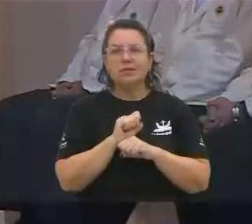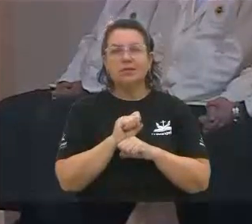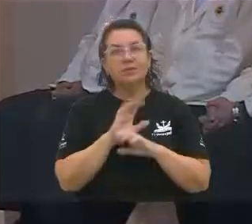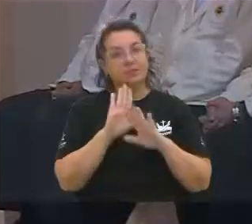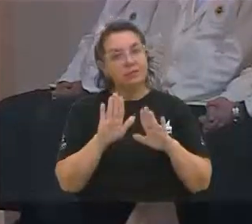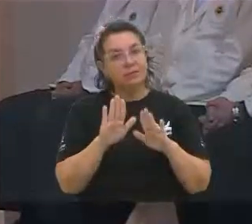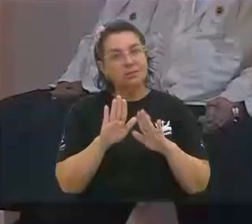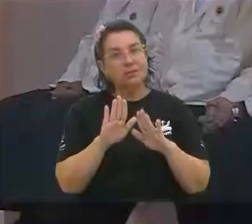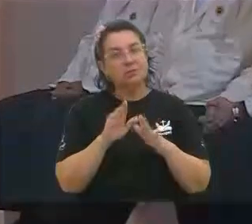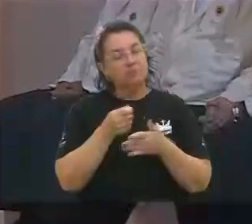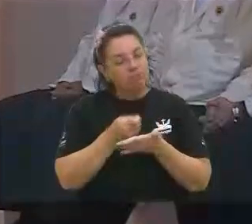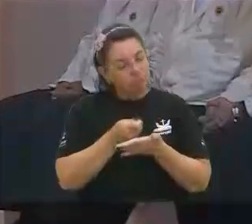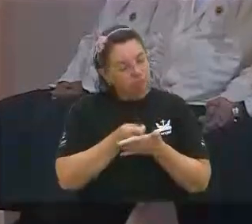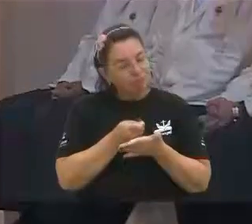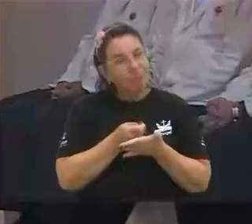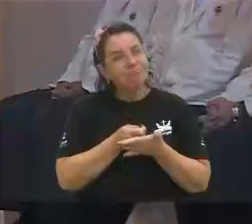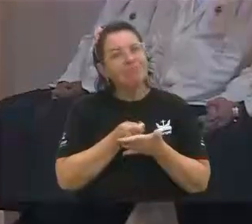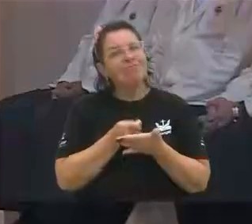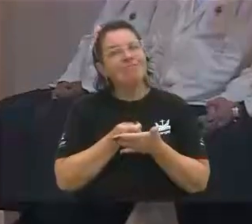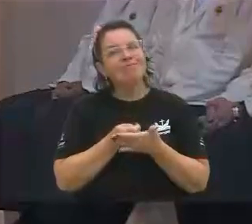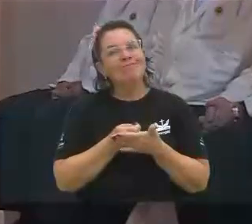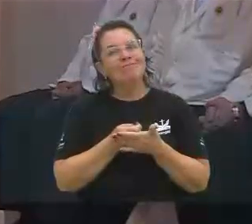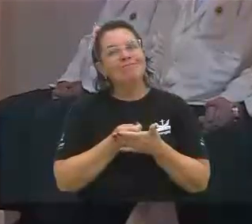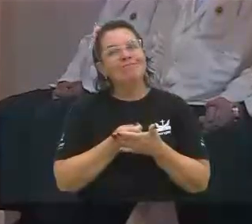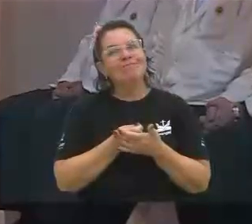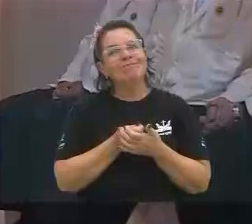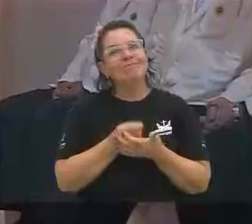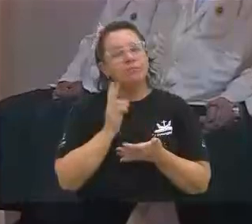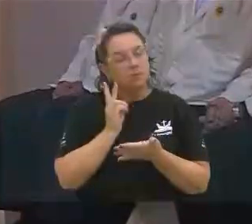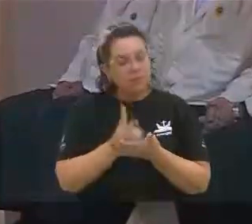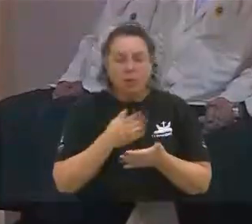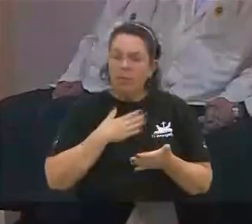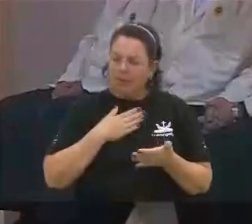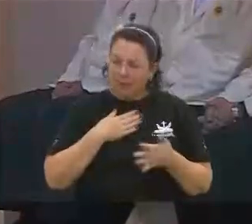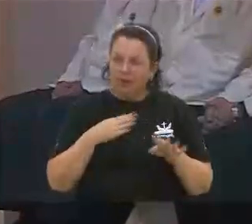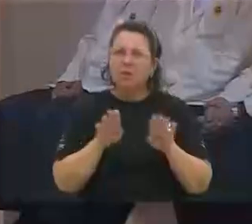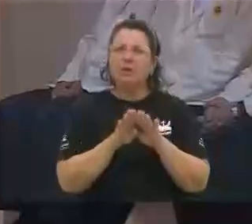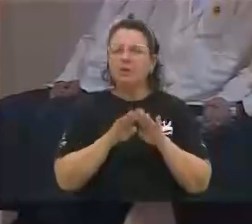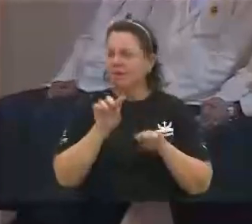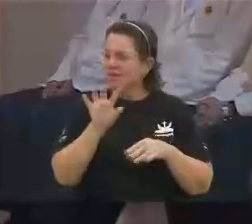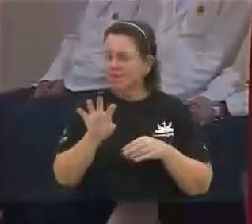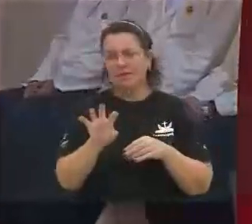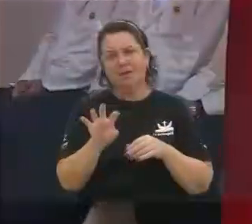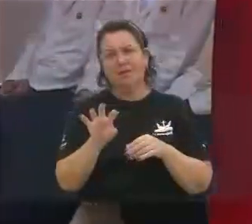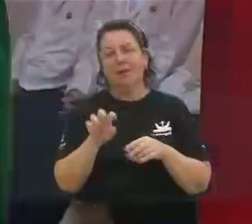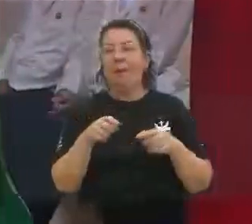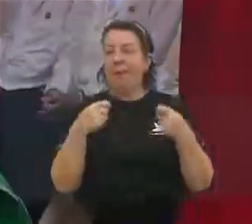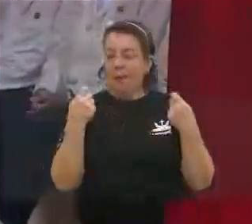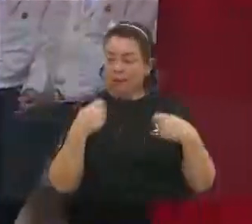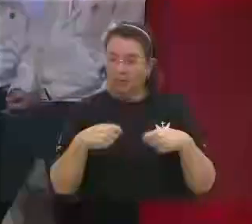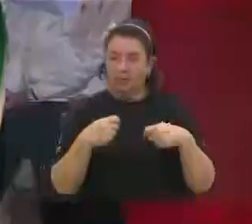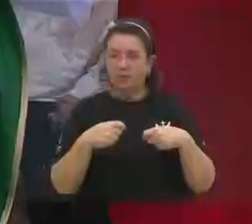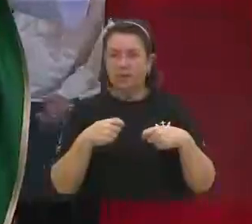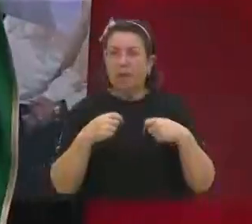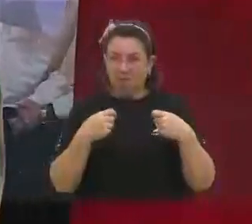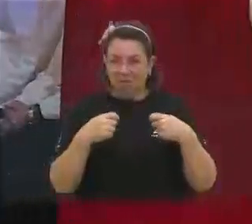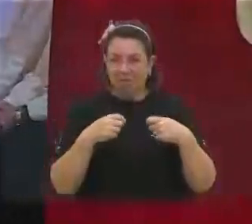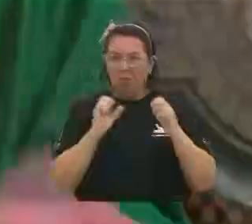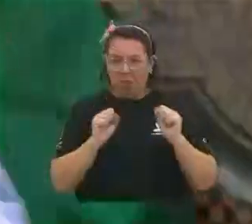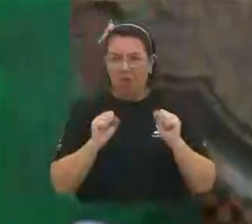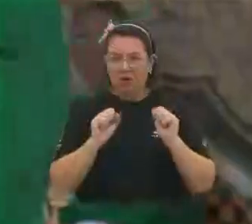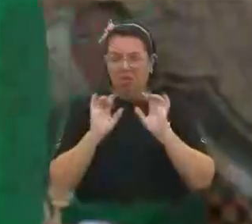impertinência eu sempre digo e para mim também é assim se desistir